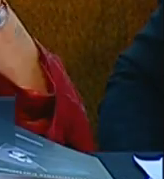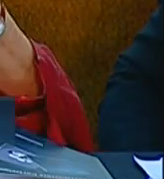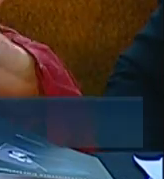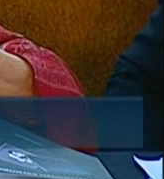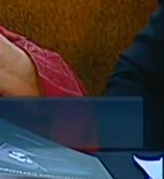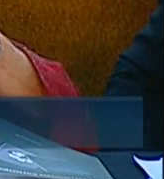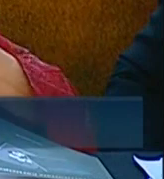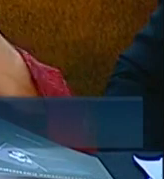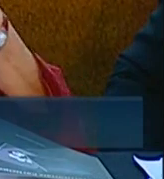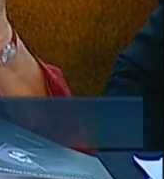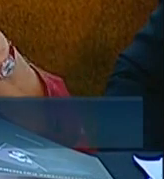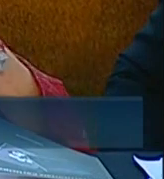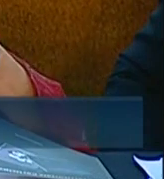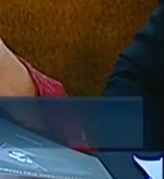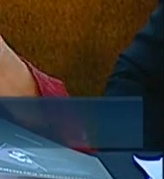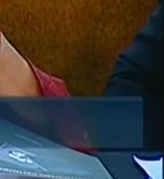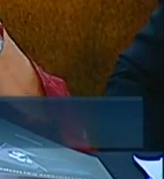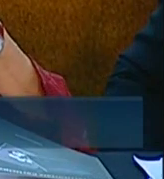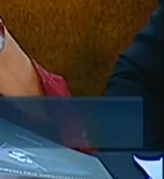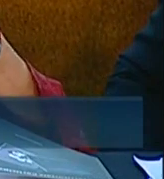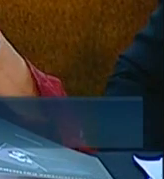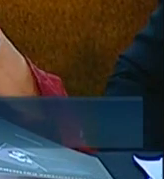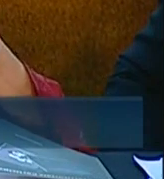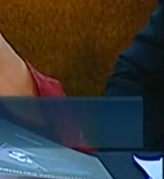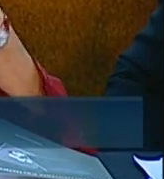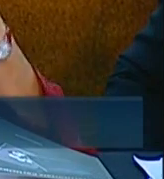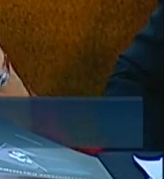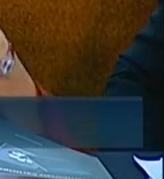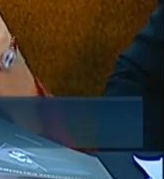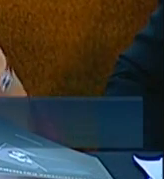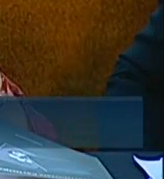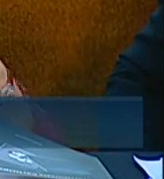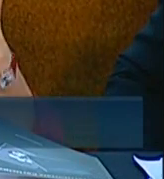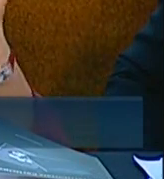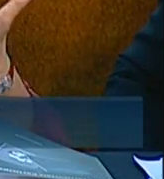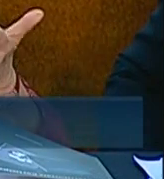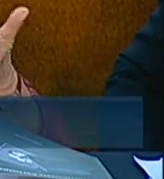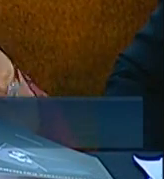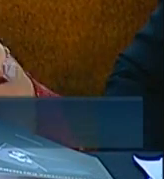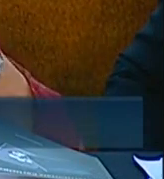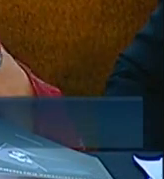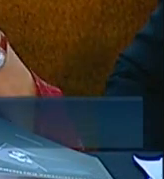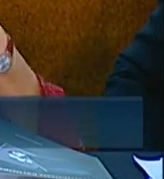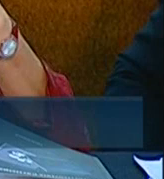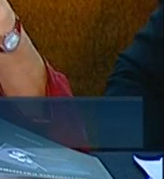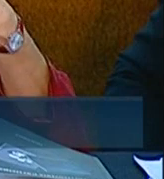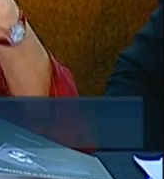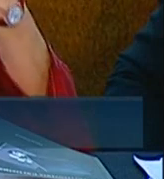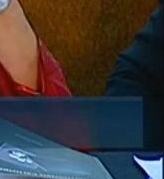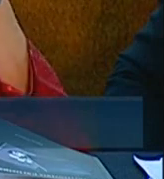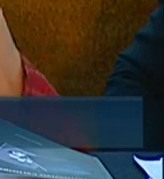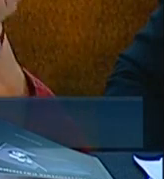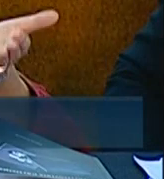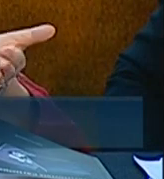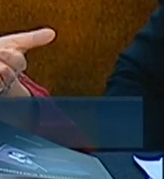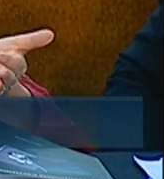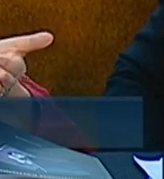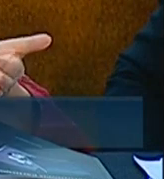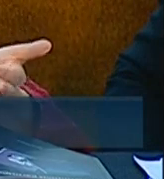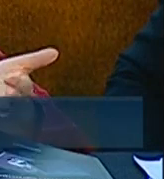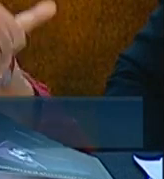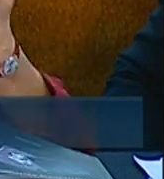diálogo, porque o fato dos representantes interconselhos estarem